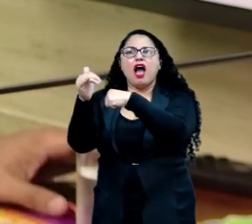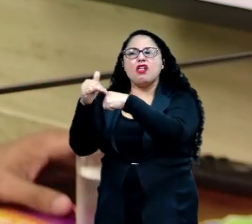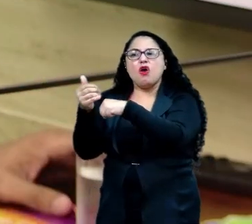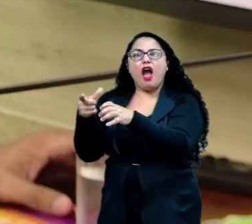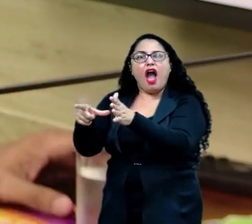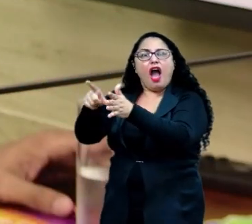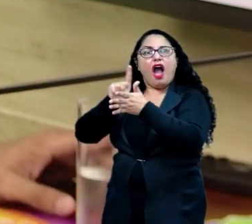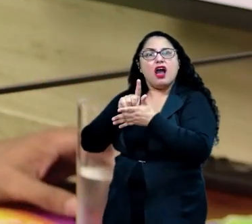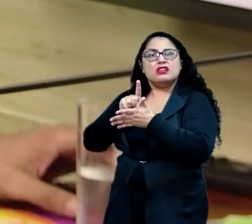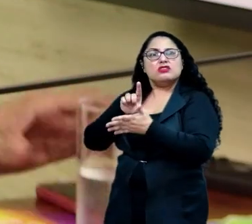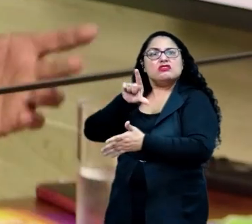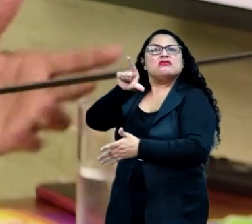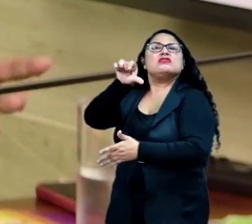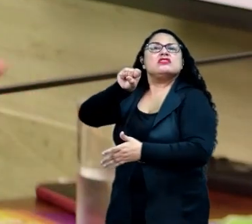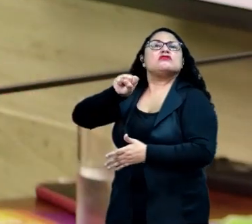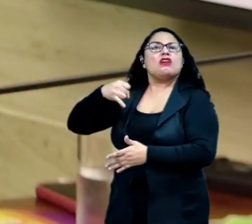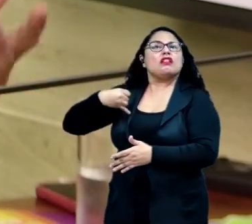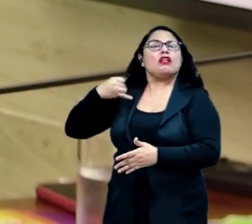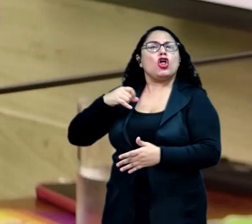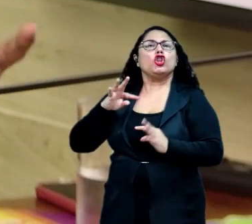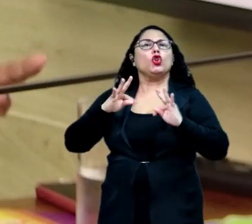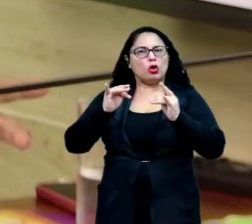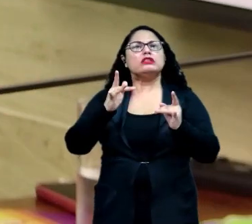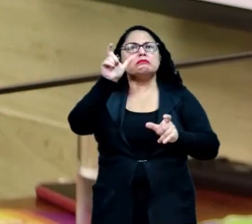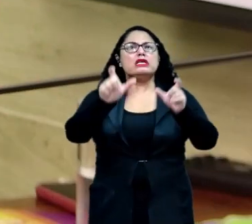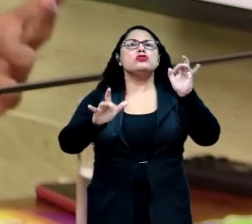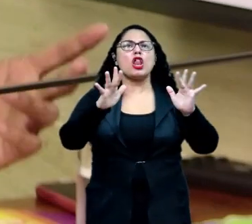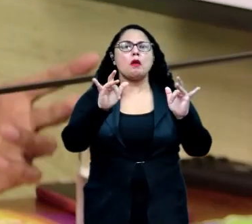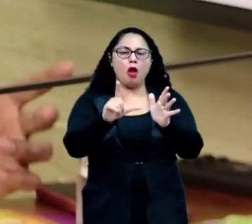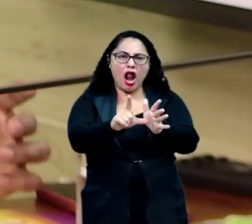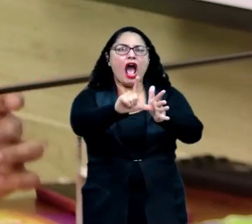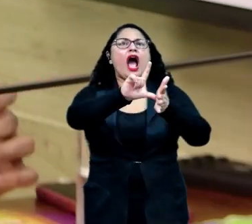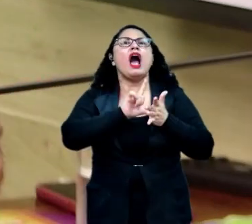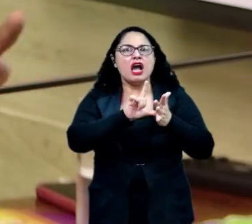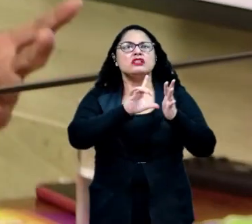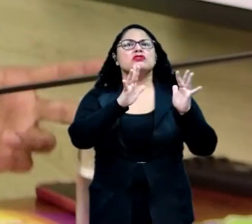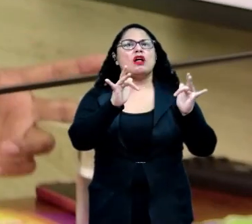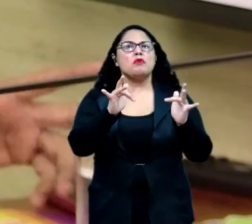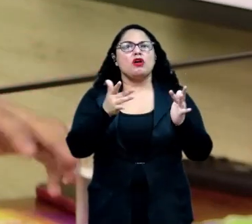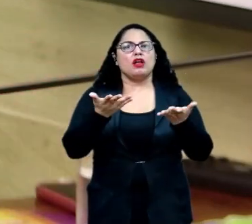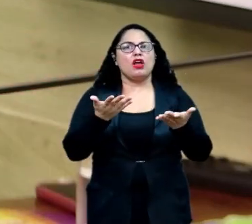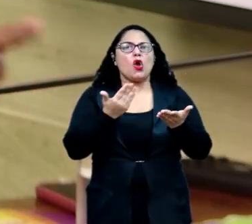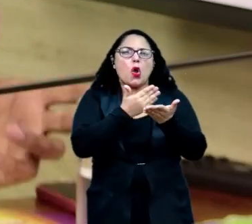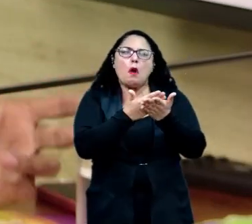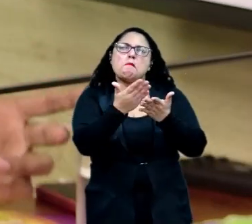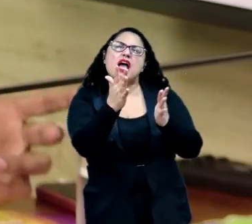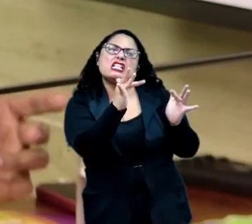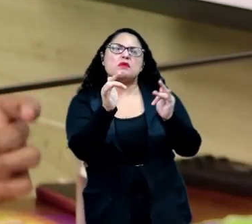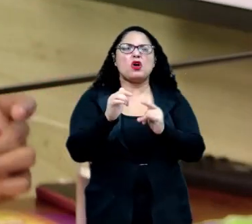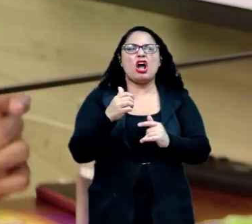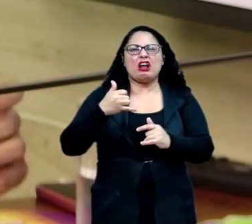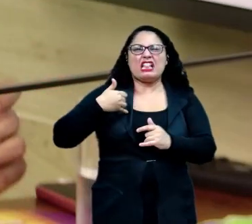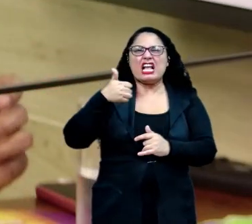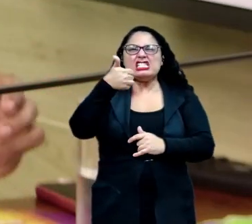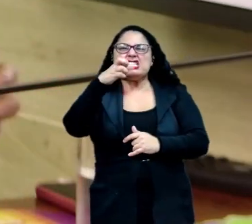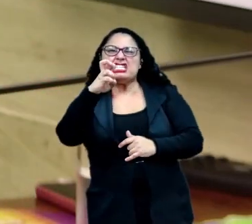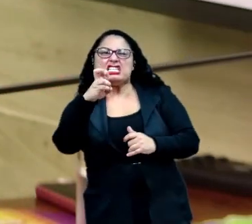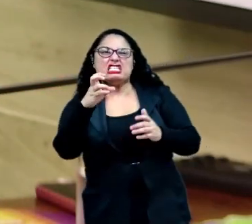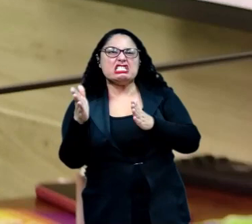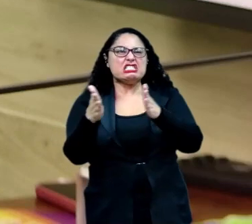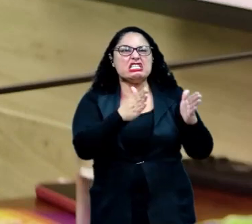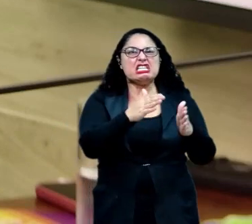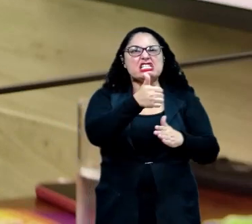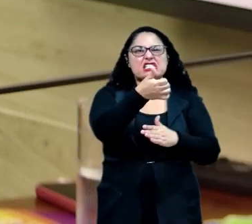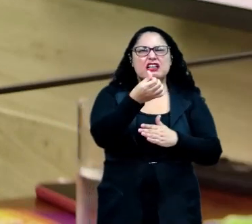dos 18? Todo mundo namora assim antes dos 18, começa a namorar com 16, 15.